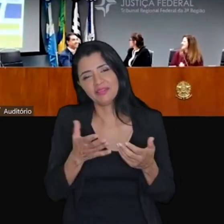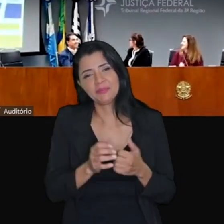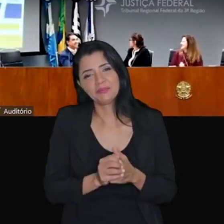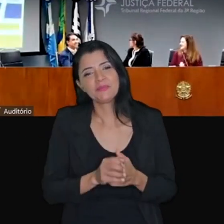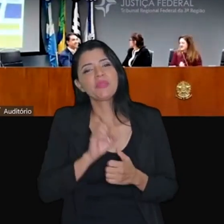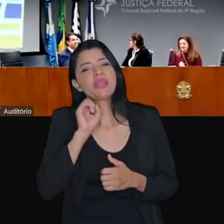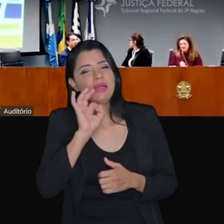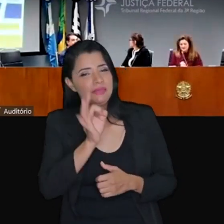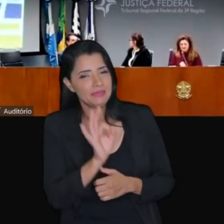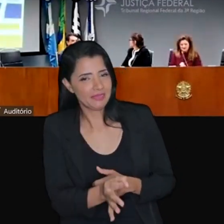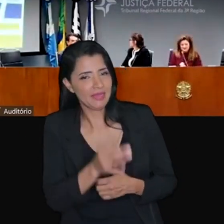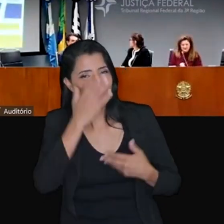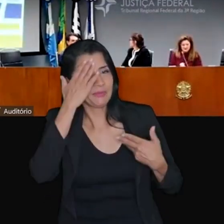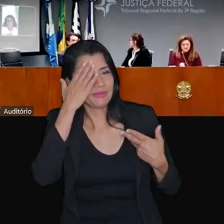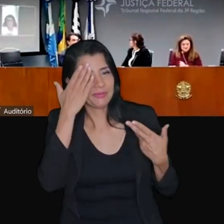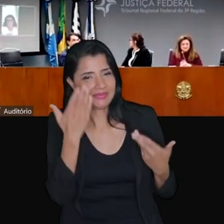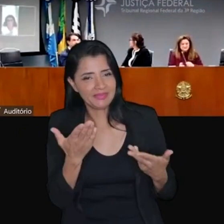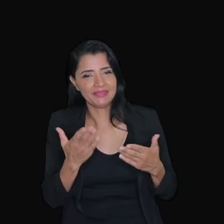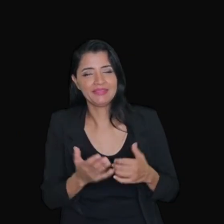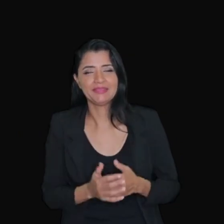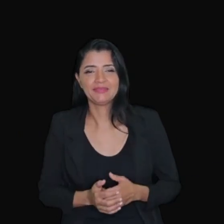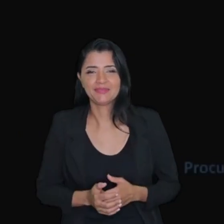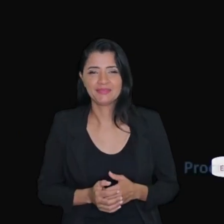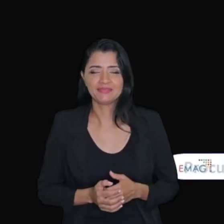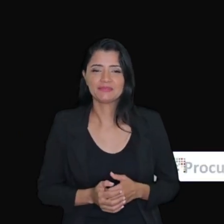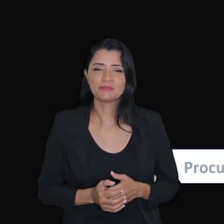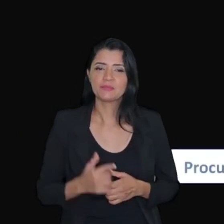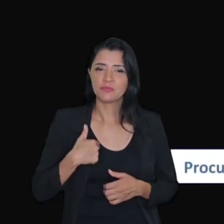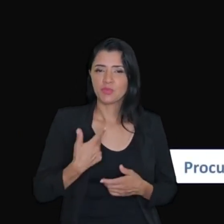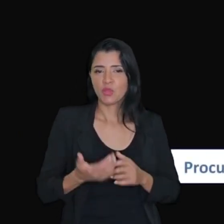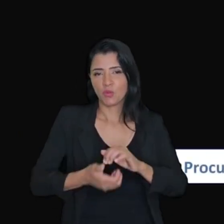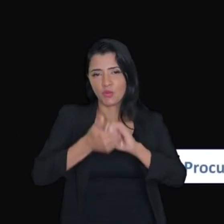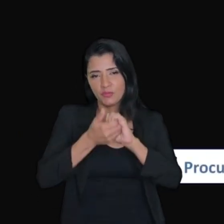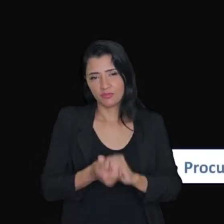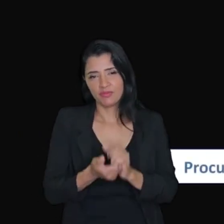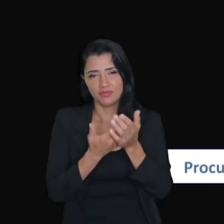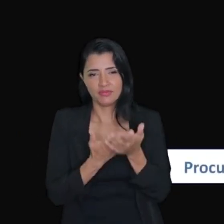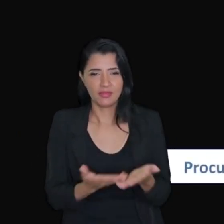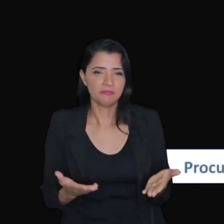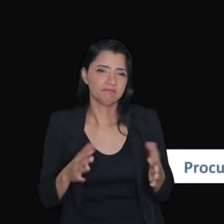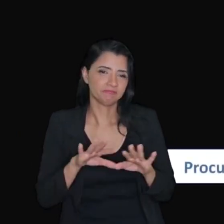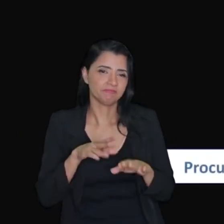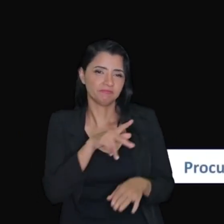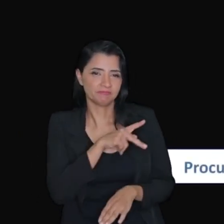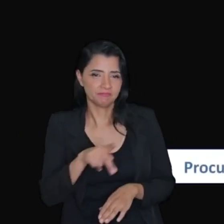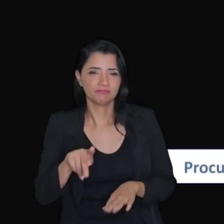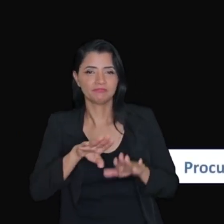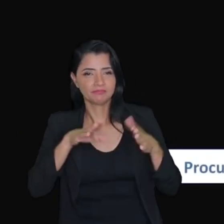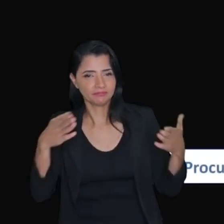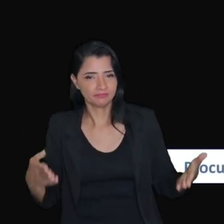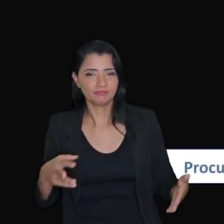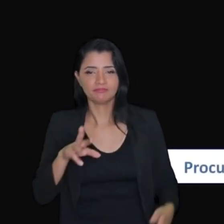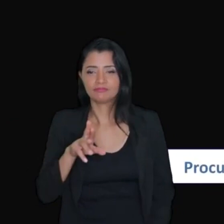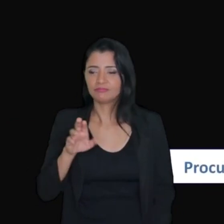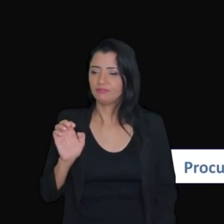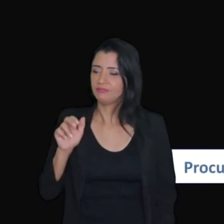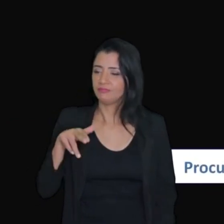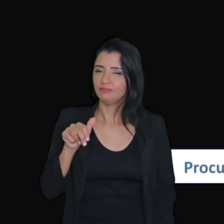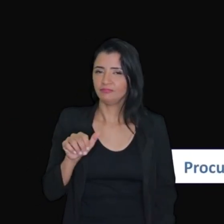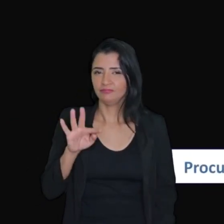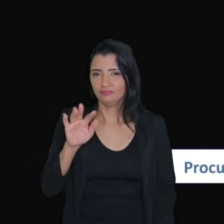Tá certo. Então, muito obrigada. Eu quero cumprimentar a presidente da mesa, a doutora Renata